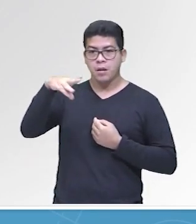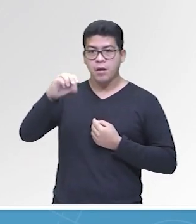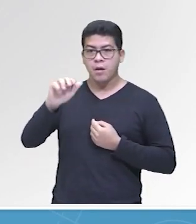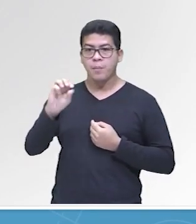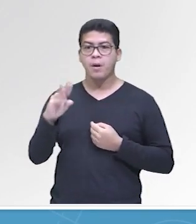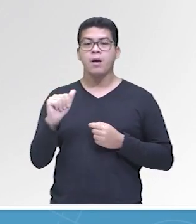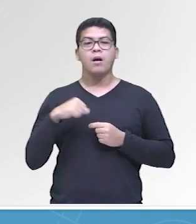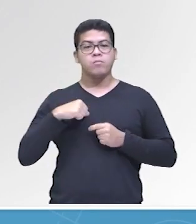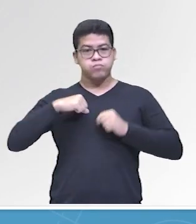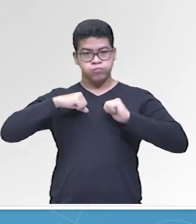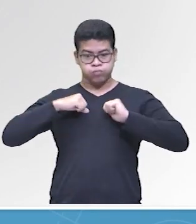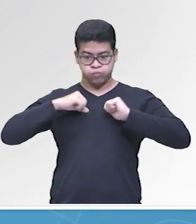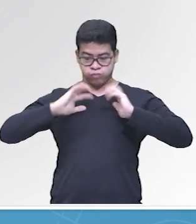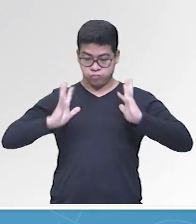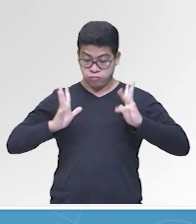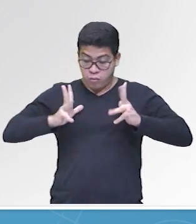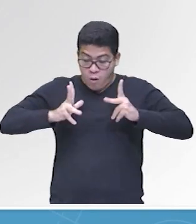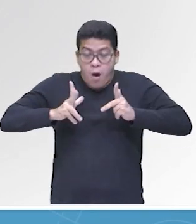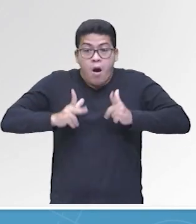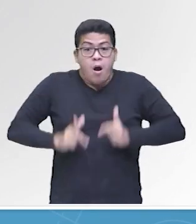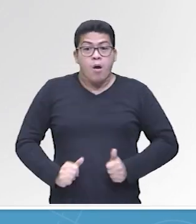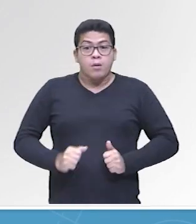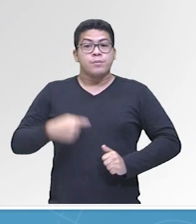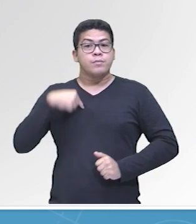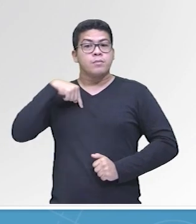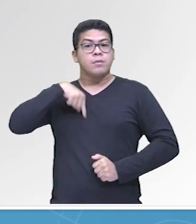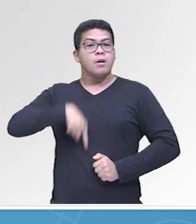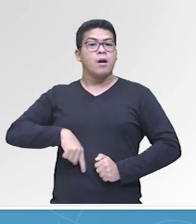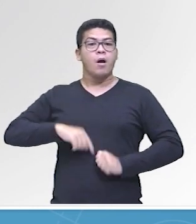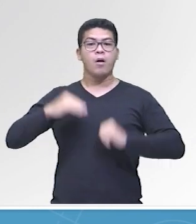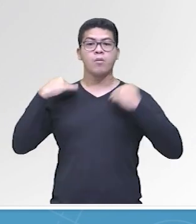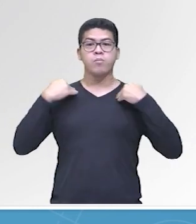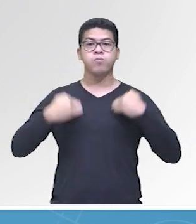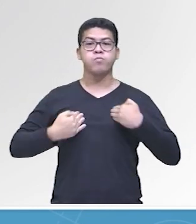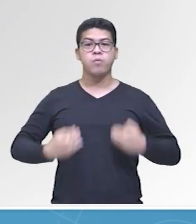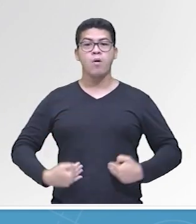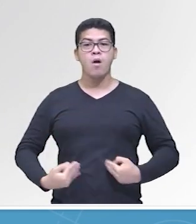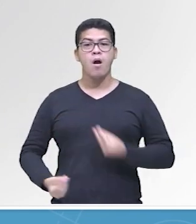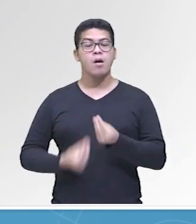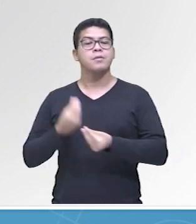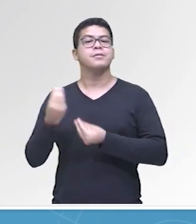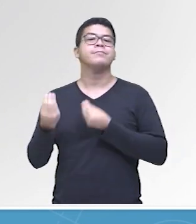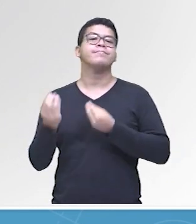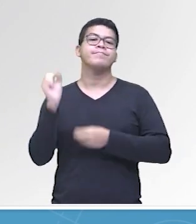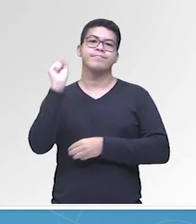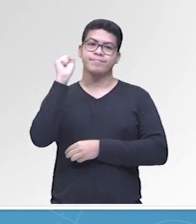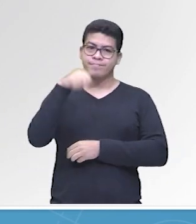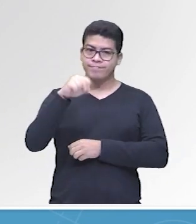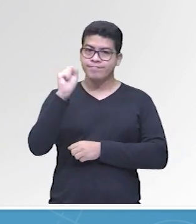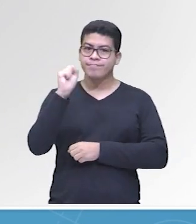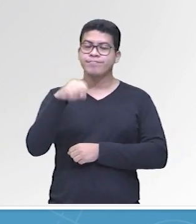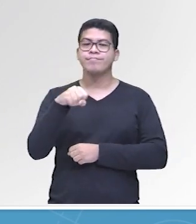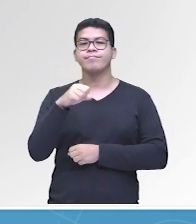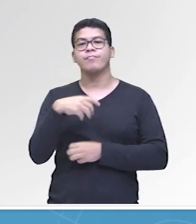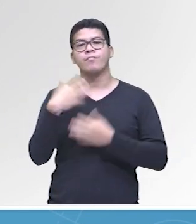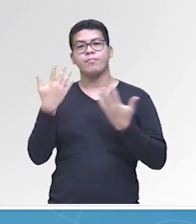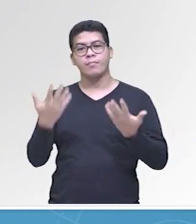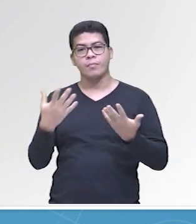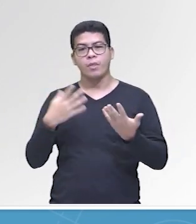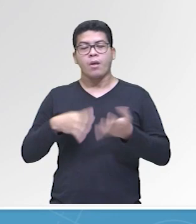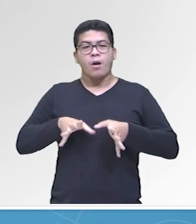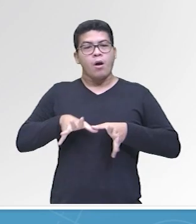formar um organismo, né? Então, os órgãos compõem aí os sistemas que são respiratório, sistema excretor,